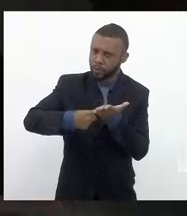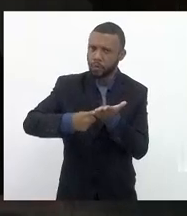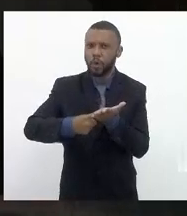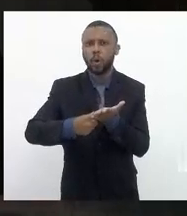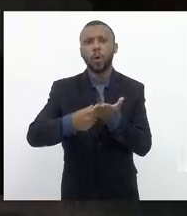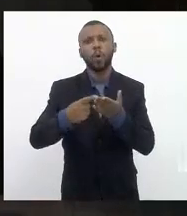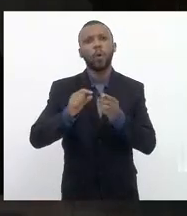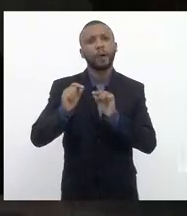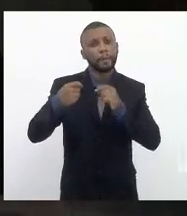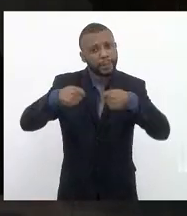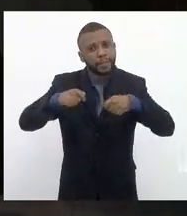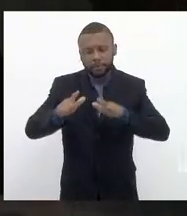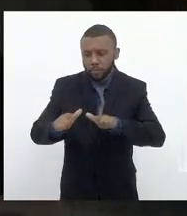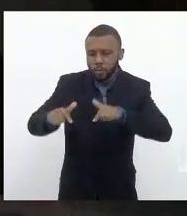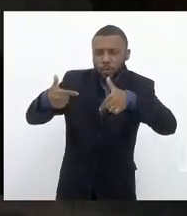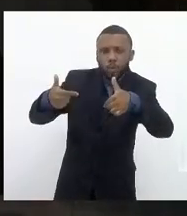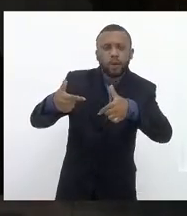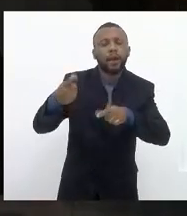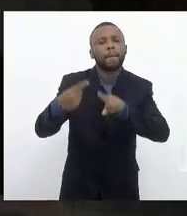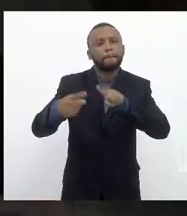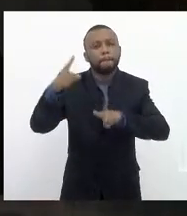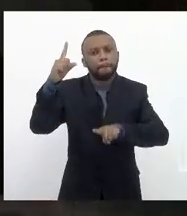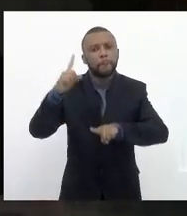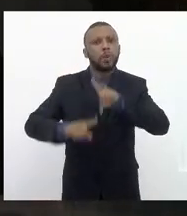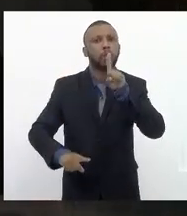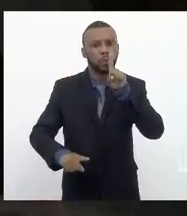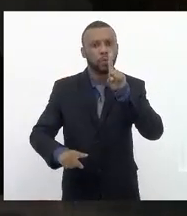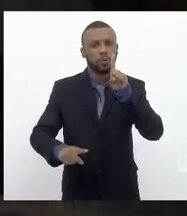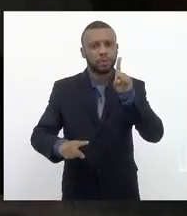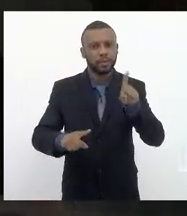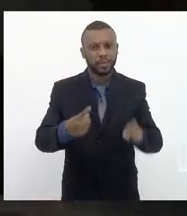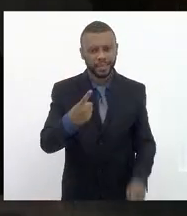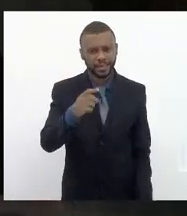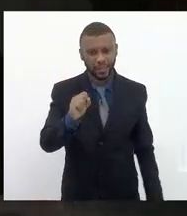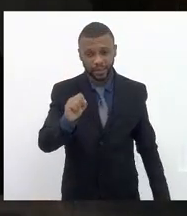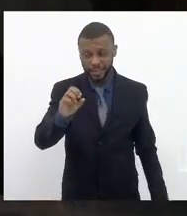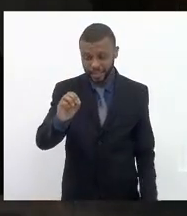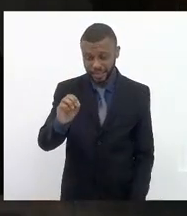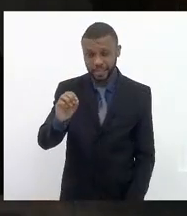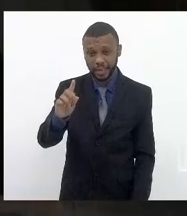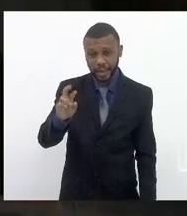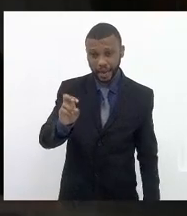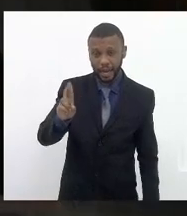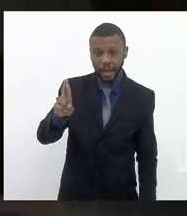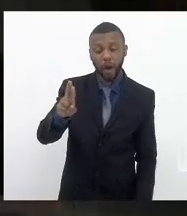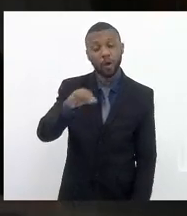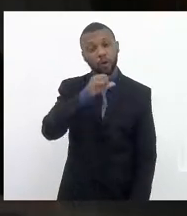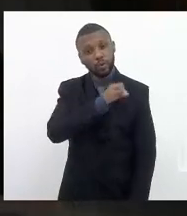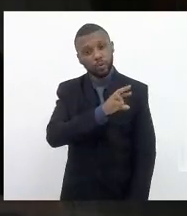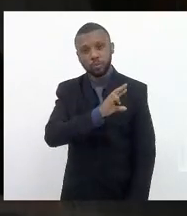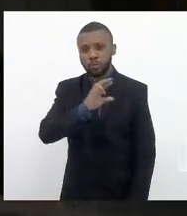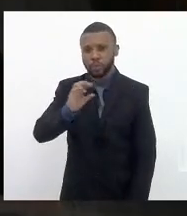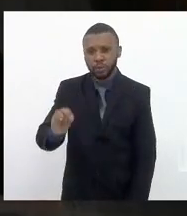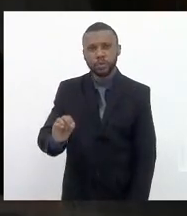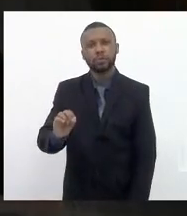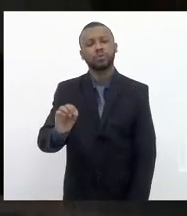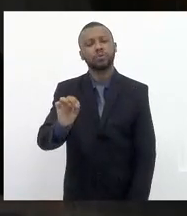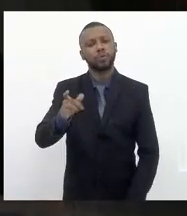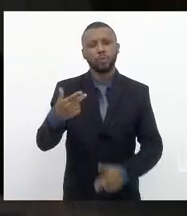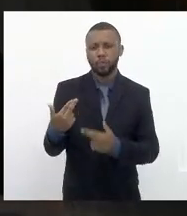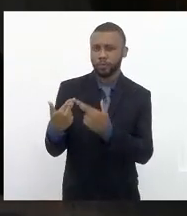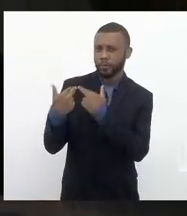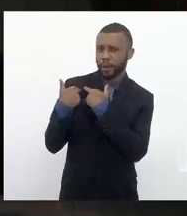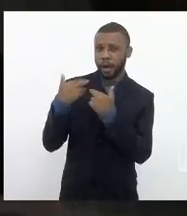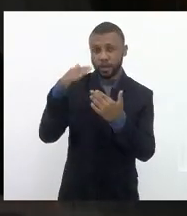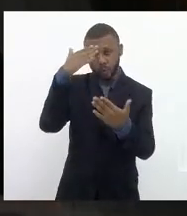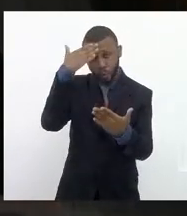tinha que ser feito e de uma mudança de 180 graus do Estado do Rio de Janeiro com responsabilidade confiança como